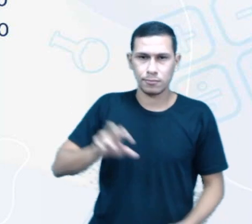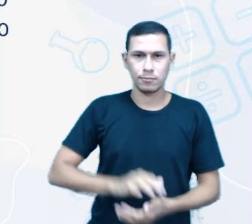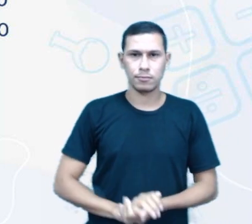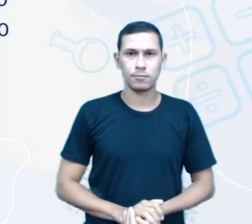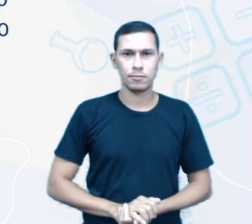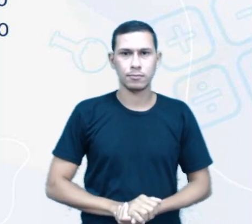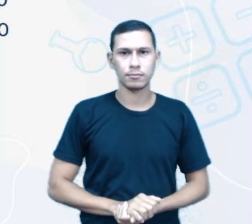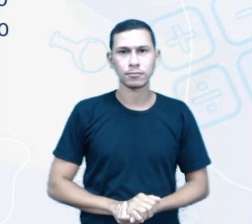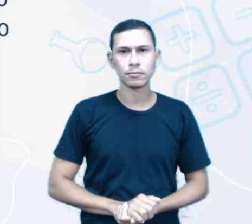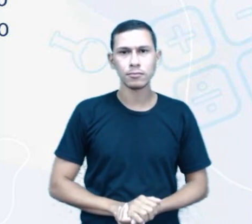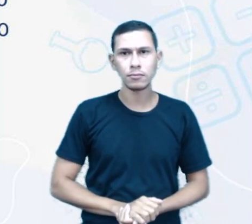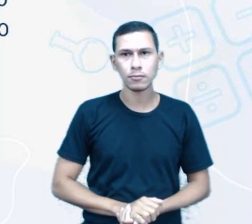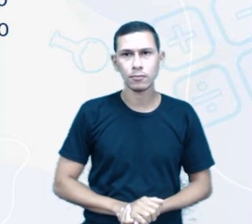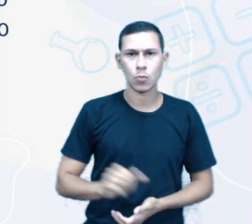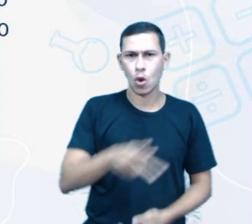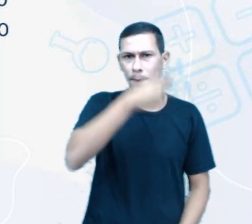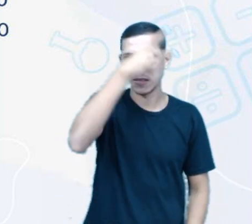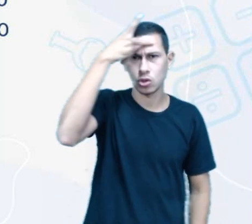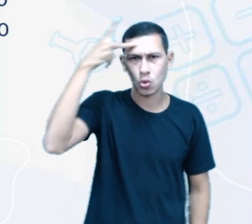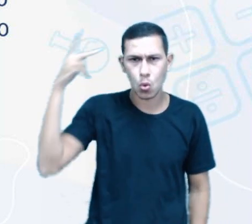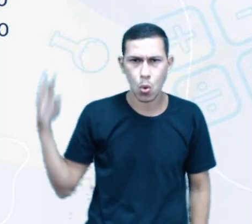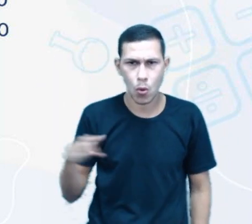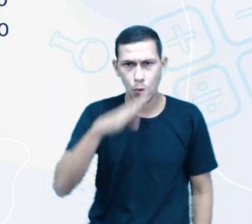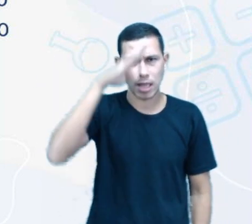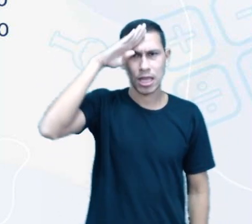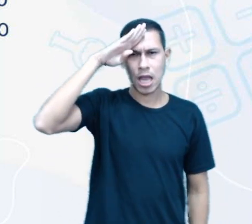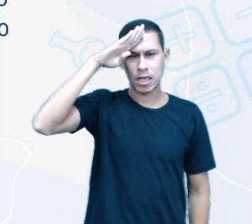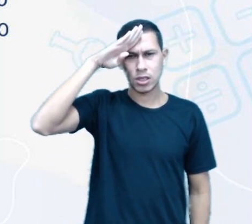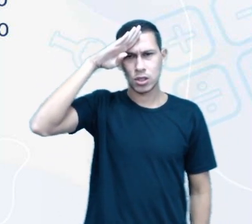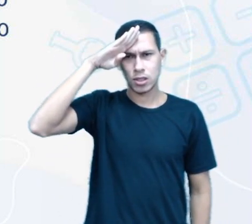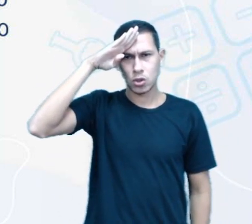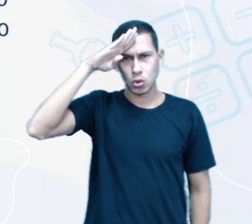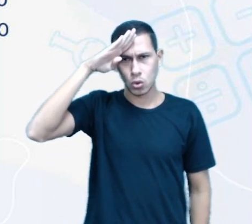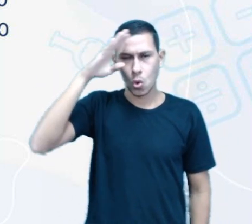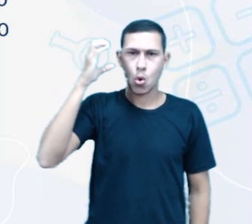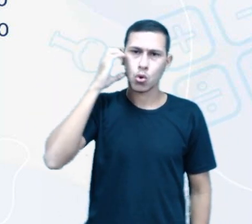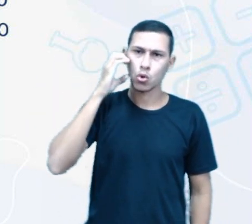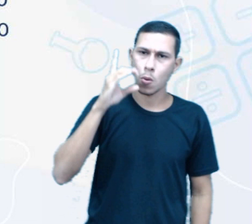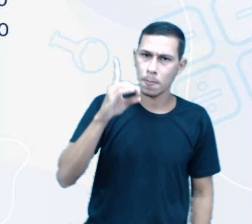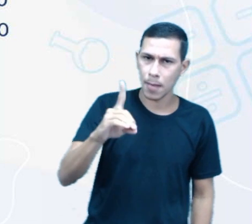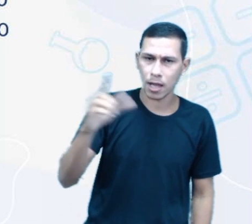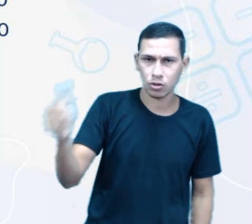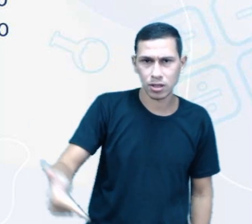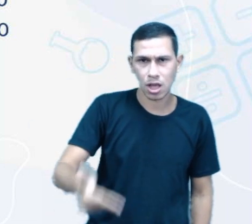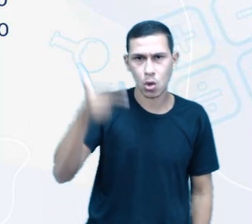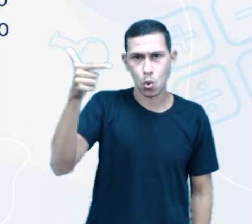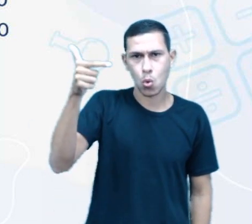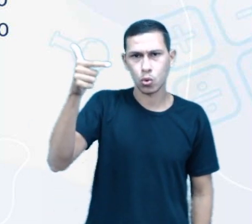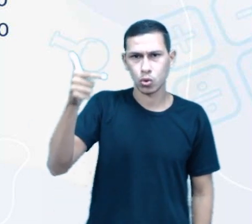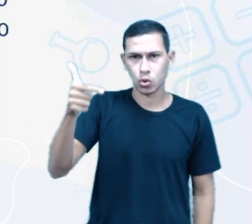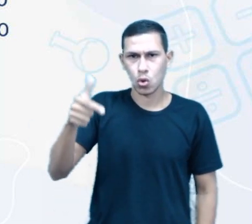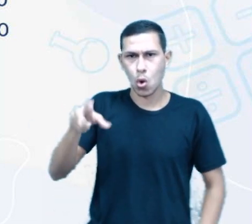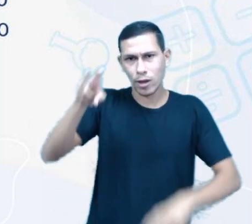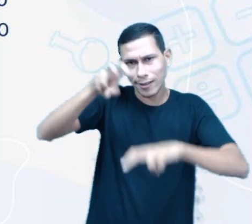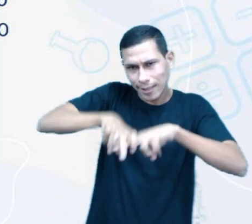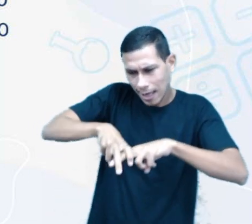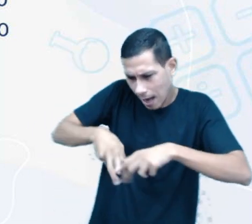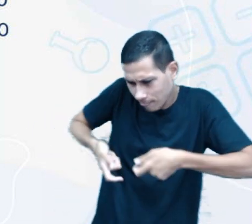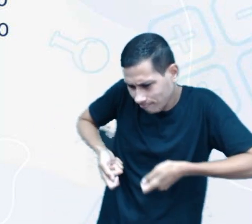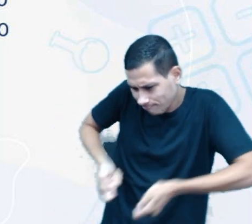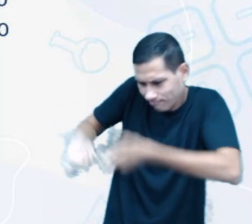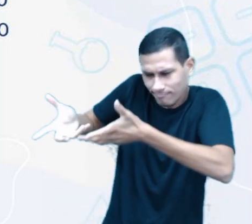aí um membro do exército empurrando ali Dom Pedro II da cadeira